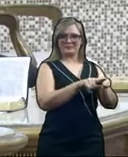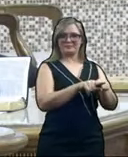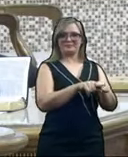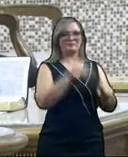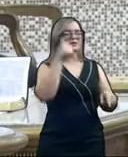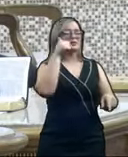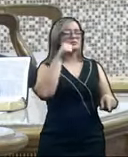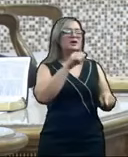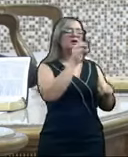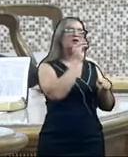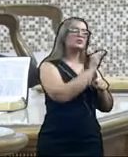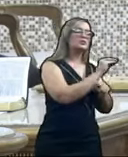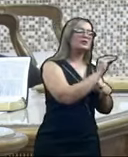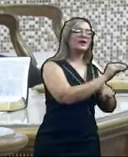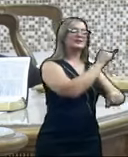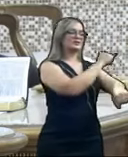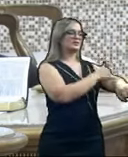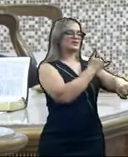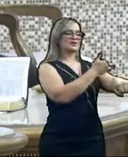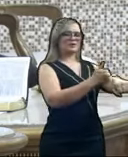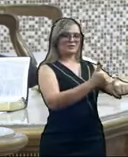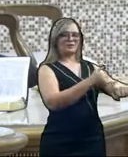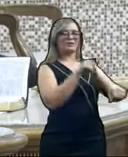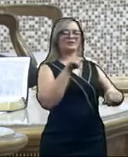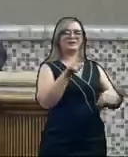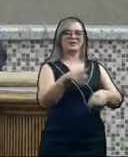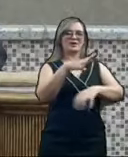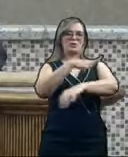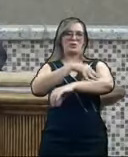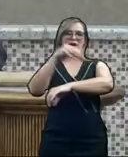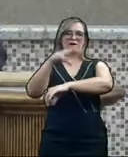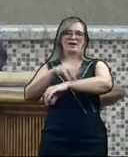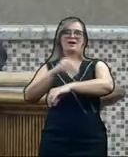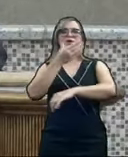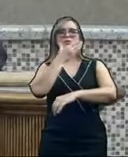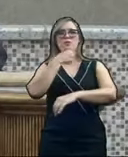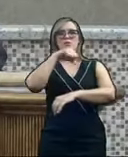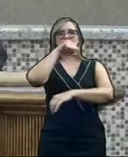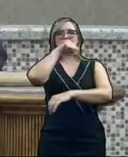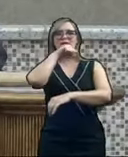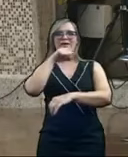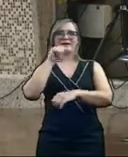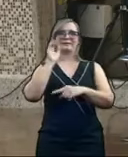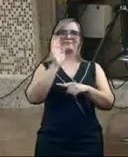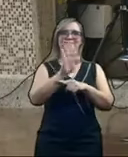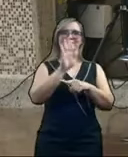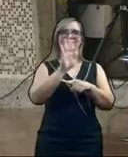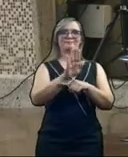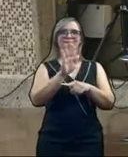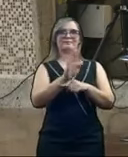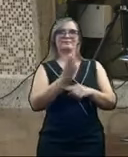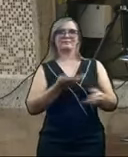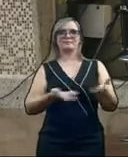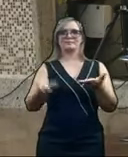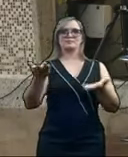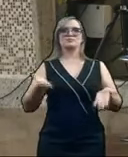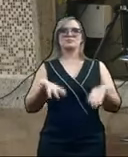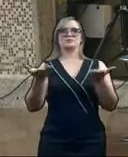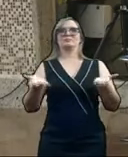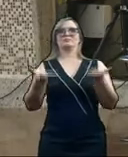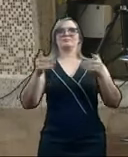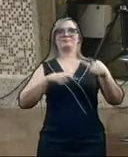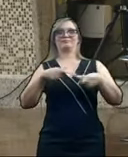pai o pai tentava colocar nos negócios conjecture lendo aqui trazer para uma realidade Nossa